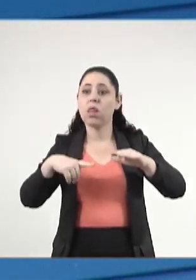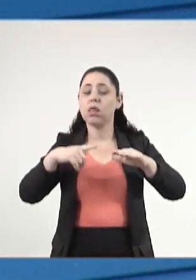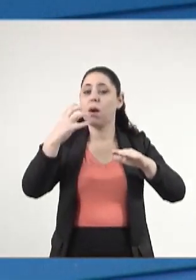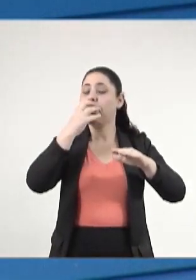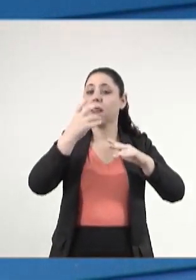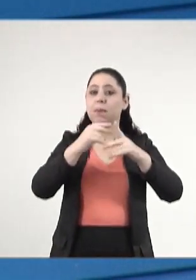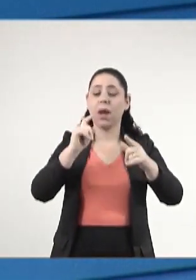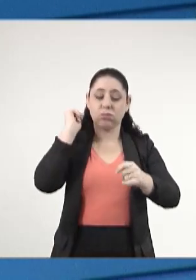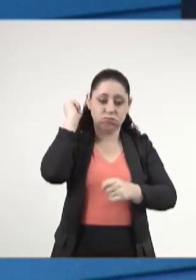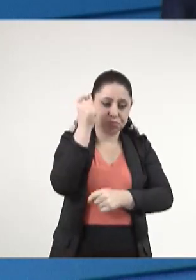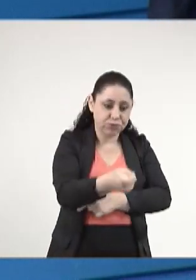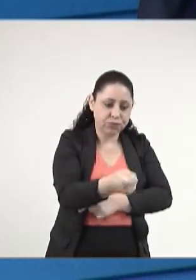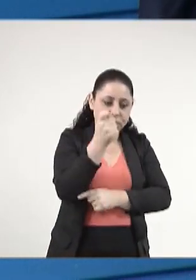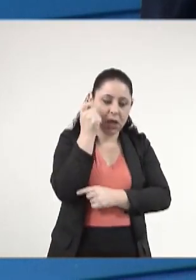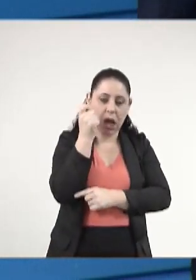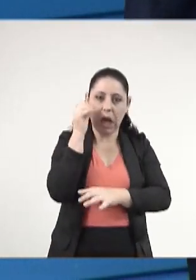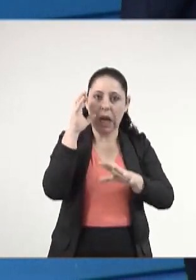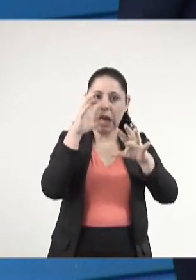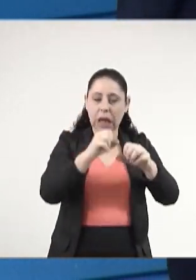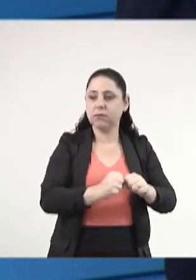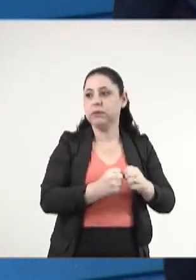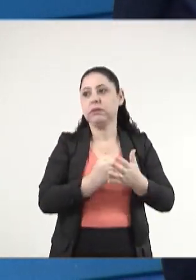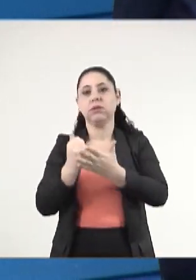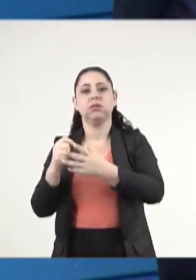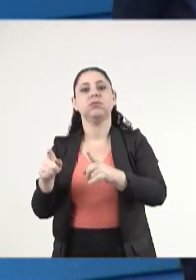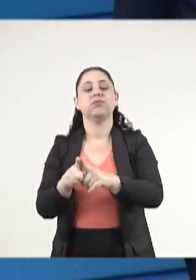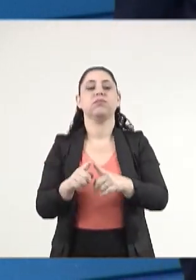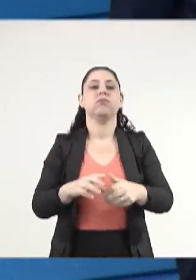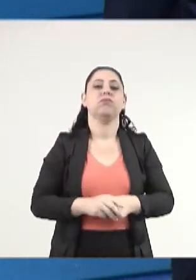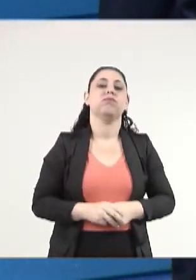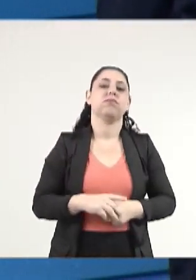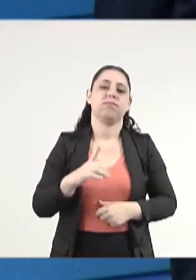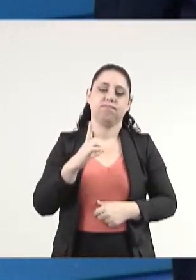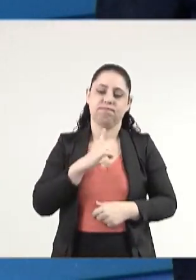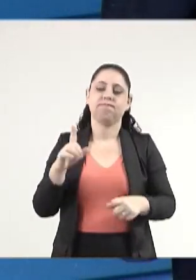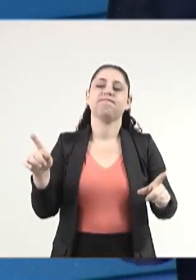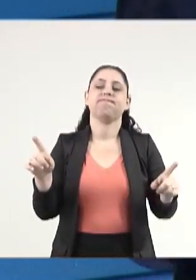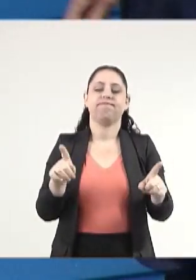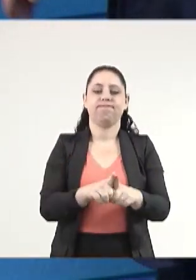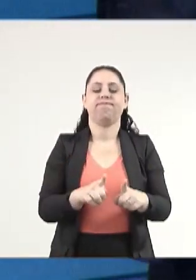para pesca predatória. Também nós recebemos essa